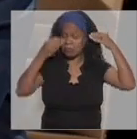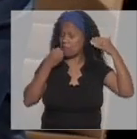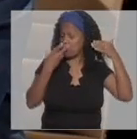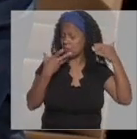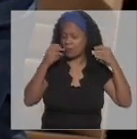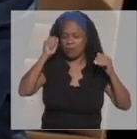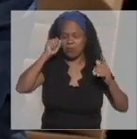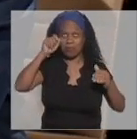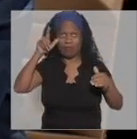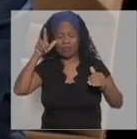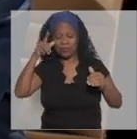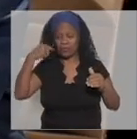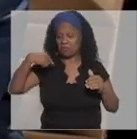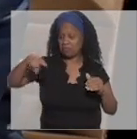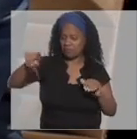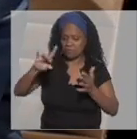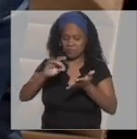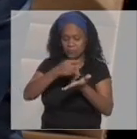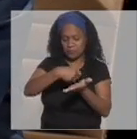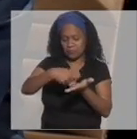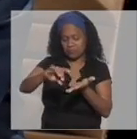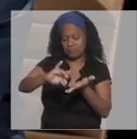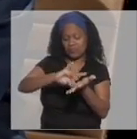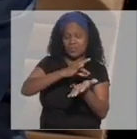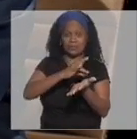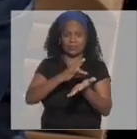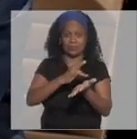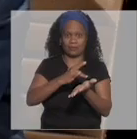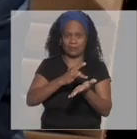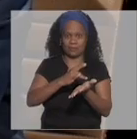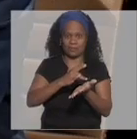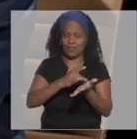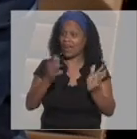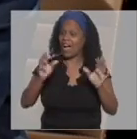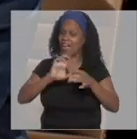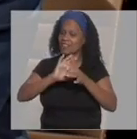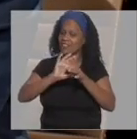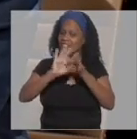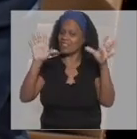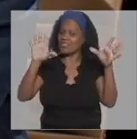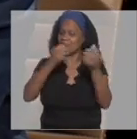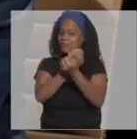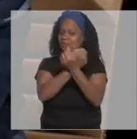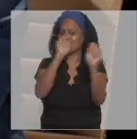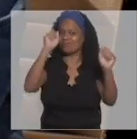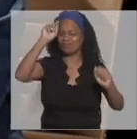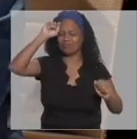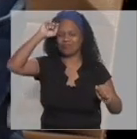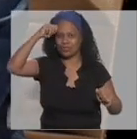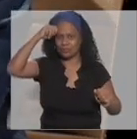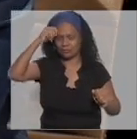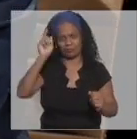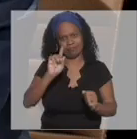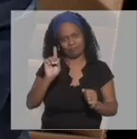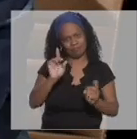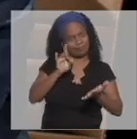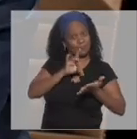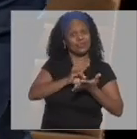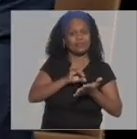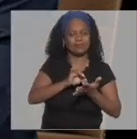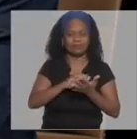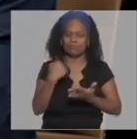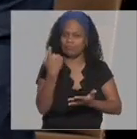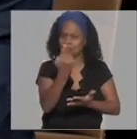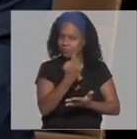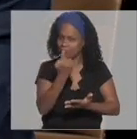dia comentou bem humorada foi lá e assinou a lei áurea e libertou os escravos na verdade a gente